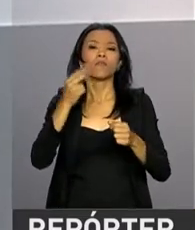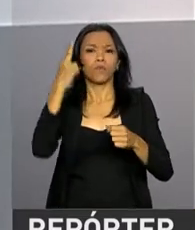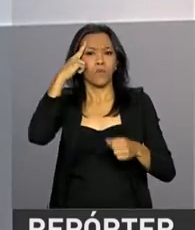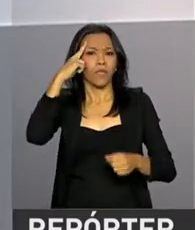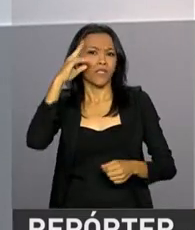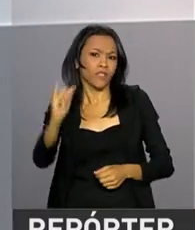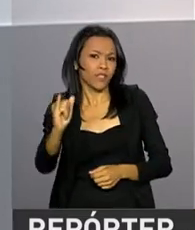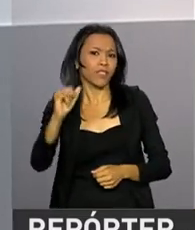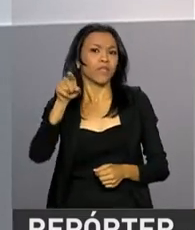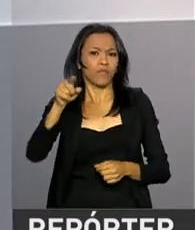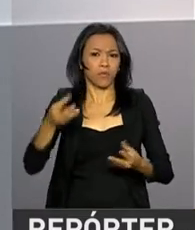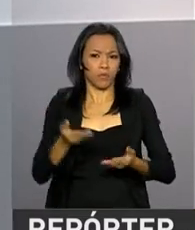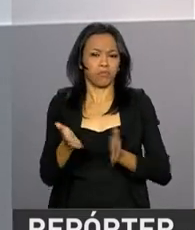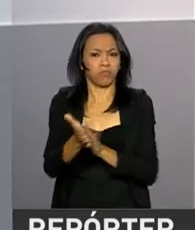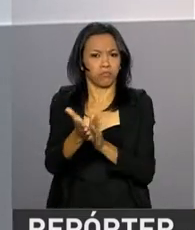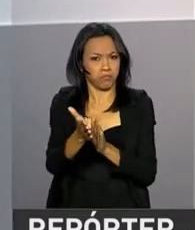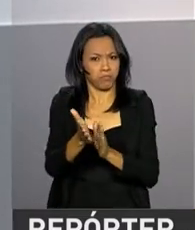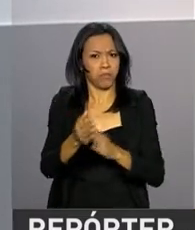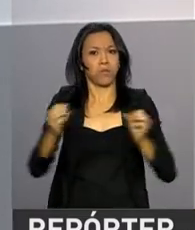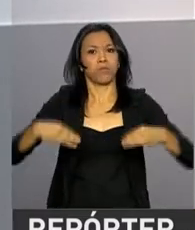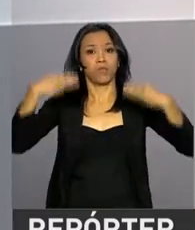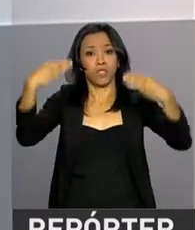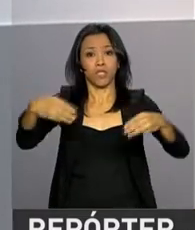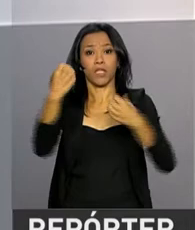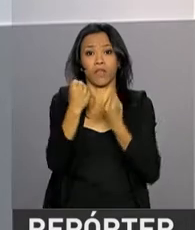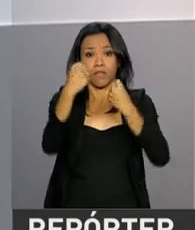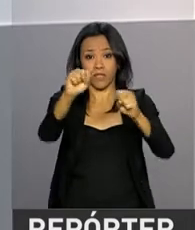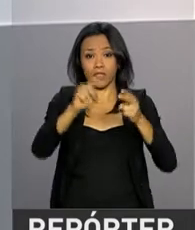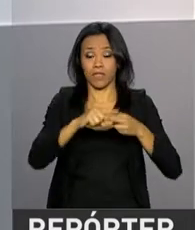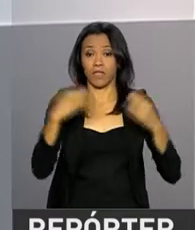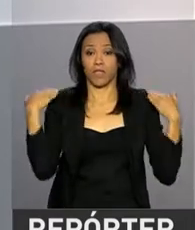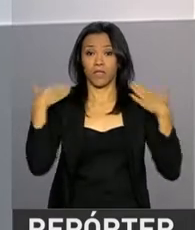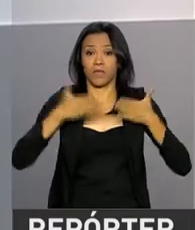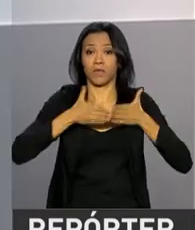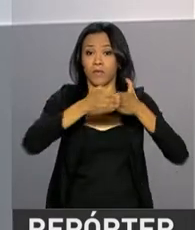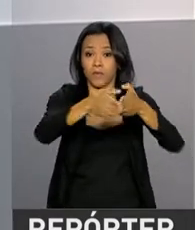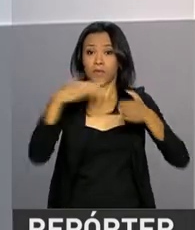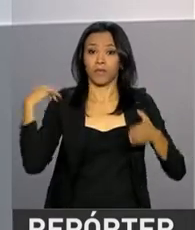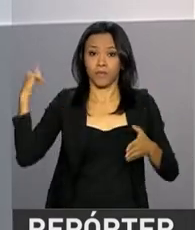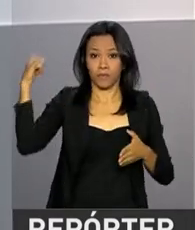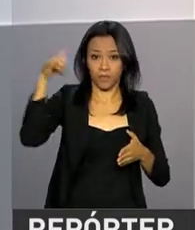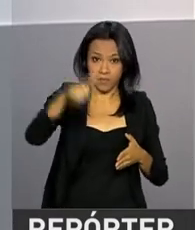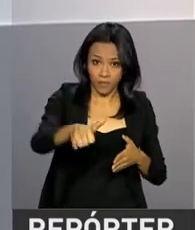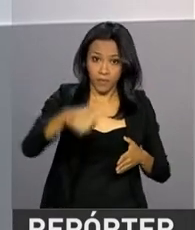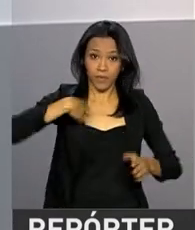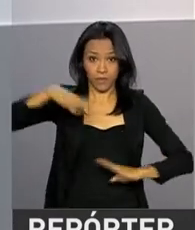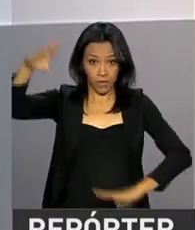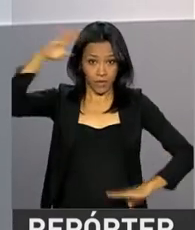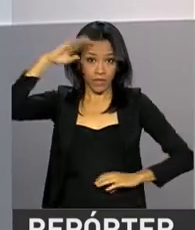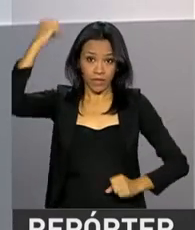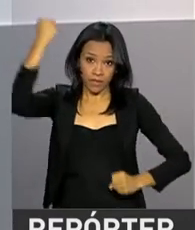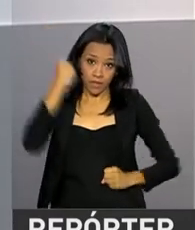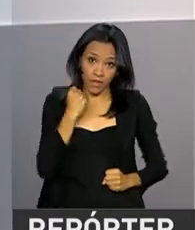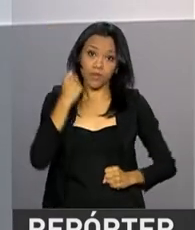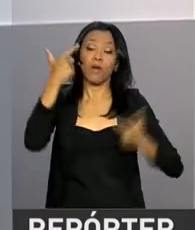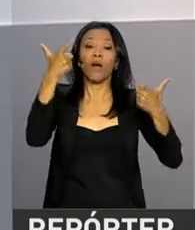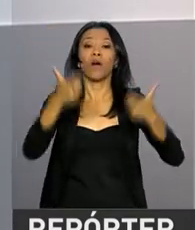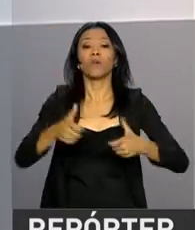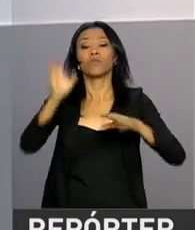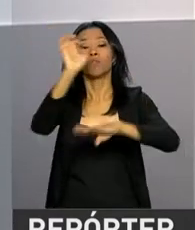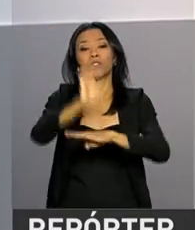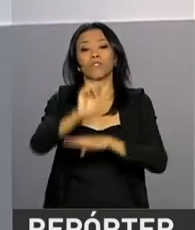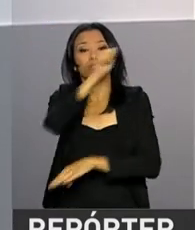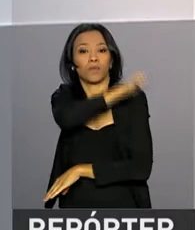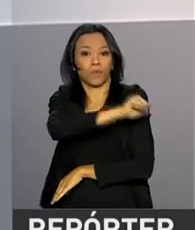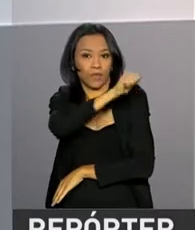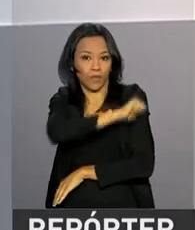pelo ministério da defesa em conjunto com a marinha o exército ea força aérea brasileira em cerimônia realizada no rio de janeiro no sábado